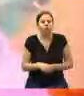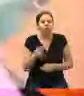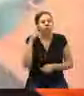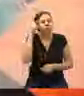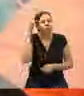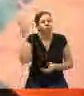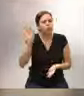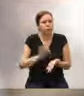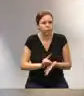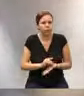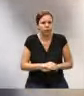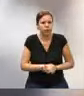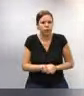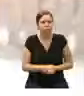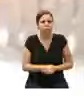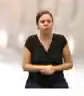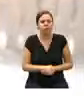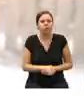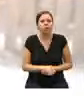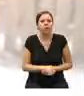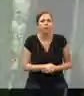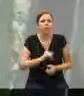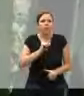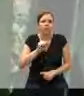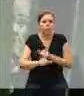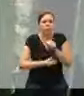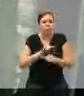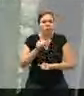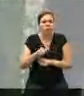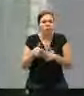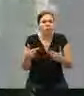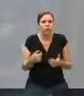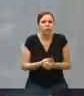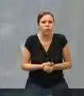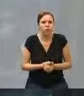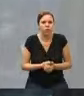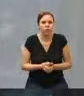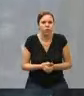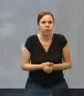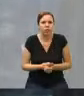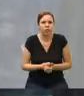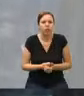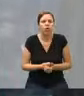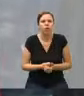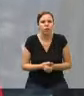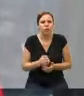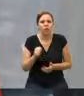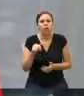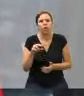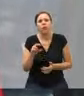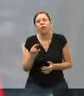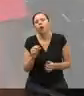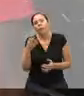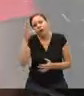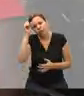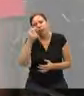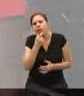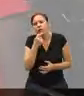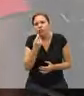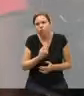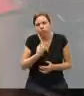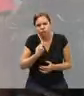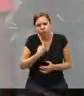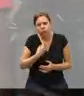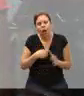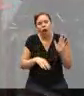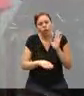sonho realizado. Sonhos, mudanças, transformação. Enoque aprendeu inglês sozinho, recebeu